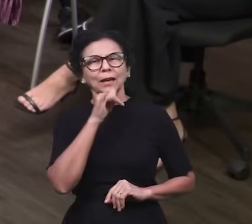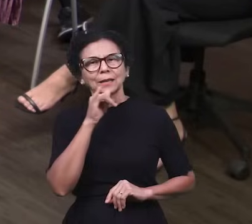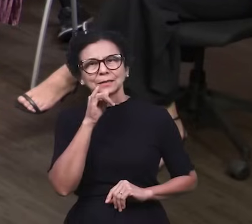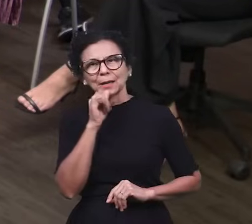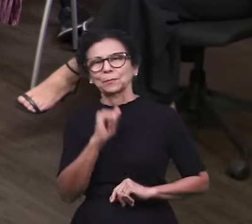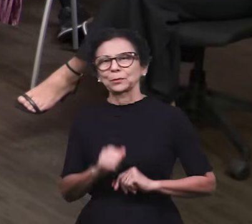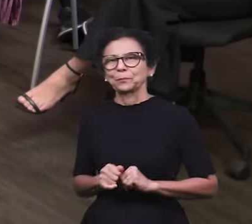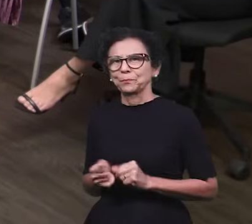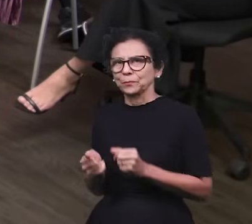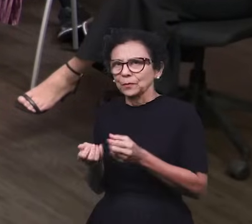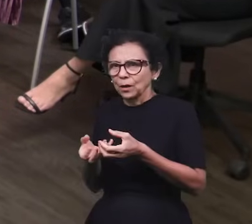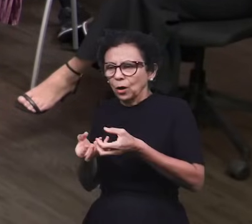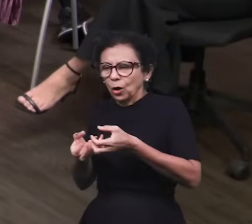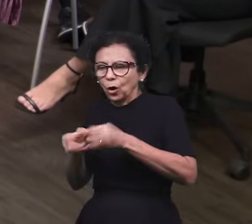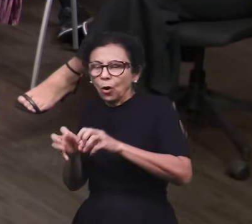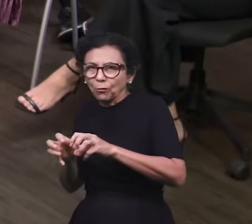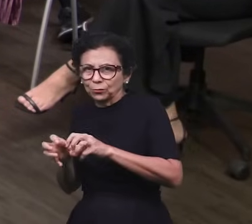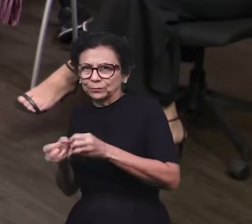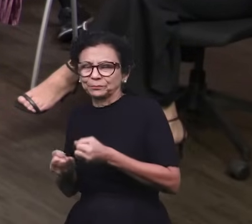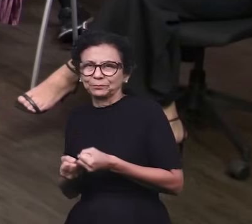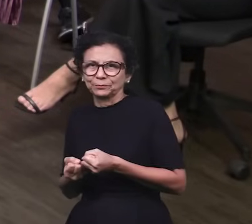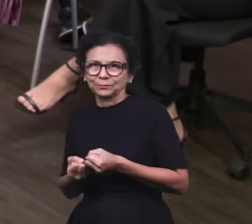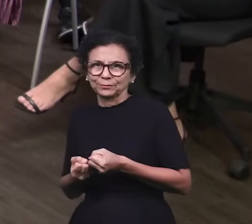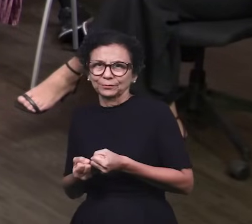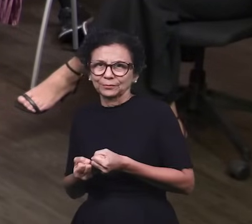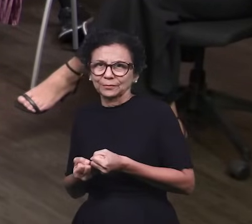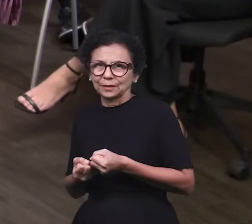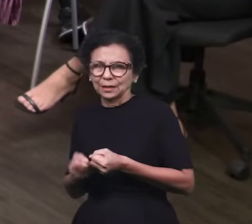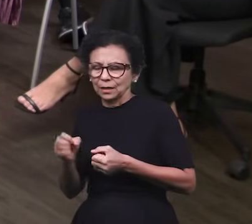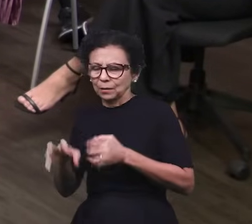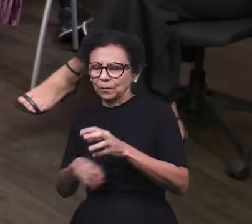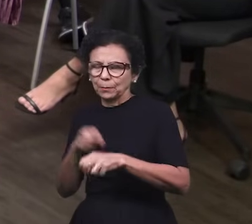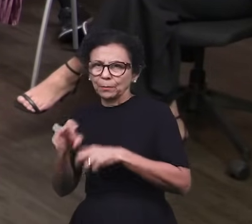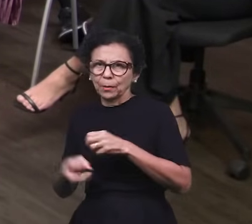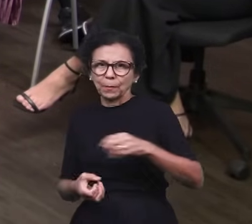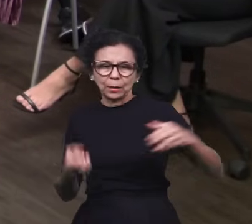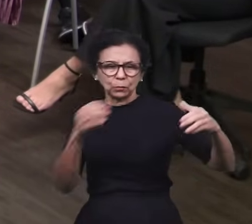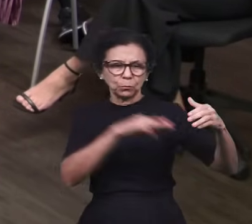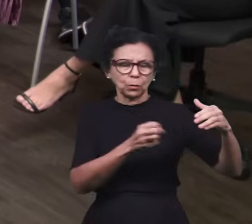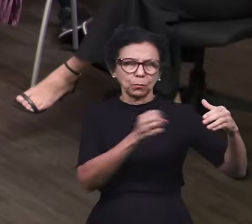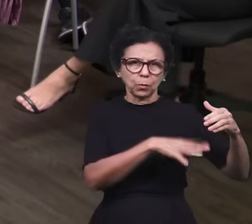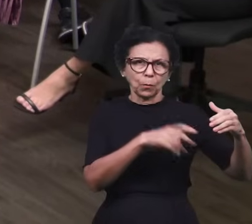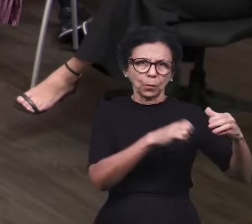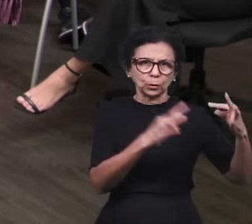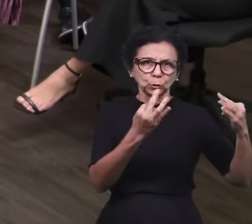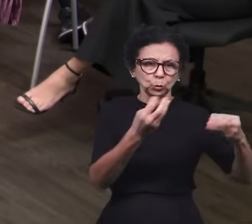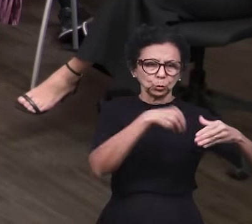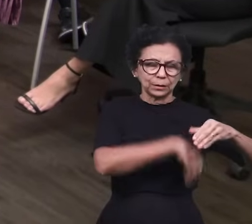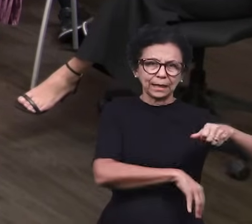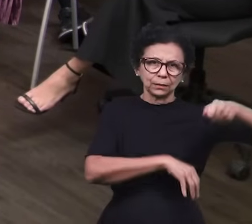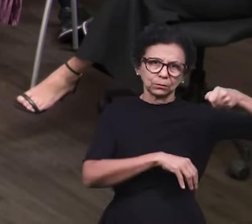está tudo numa cesta, você perdeu tudo, né? Então, essa